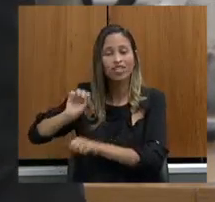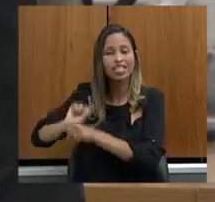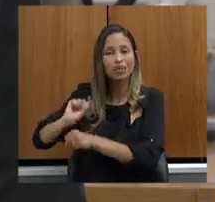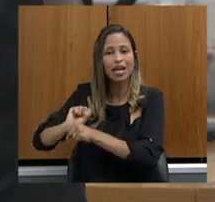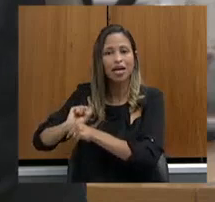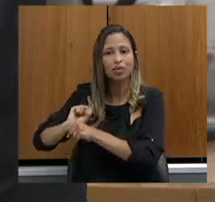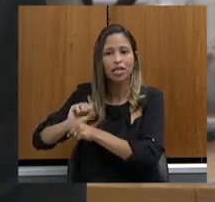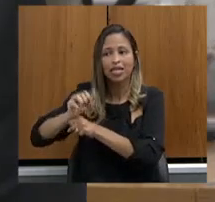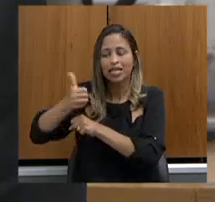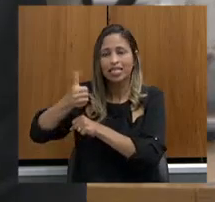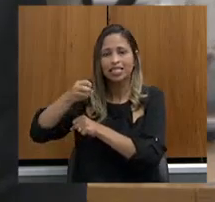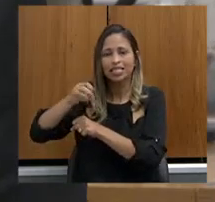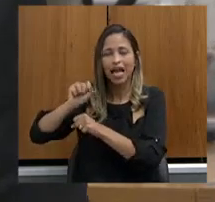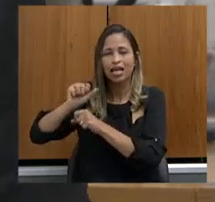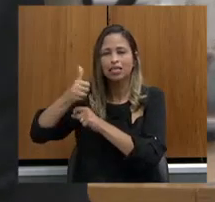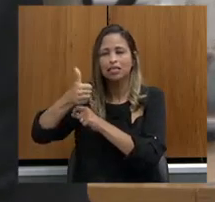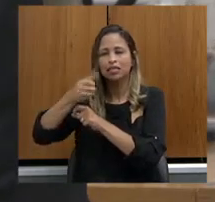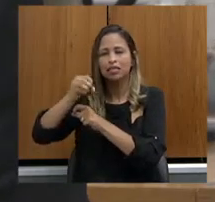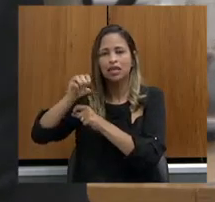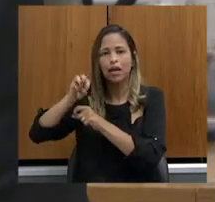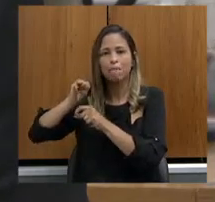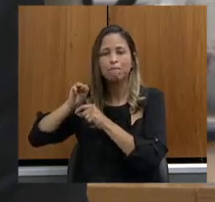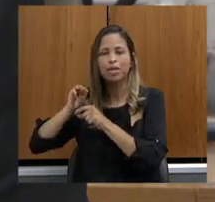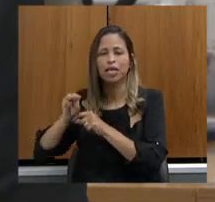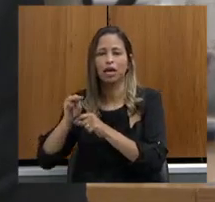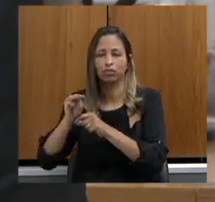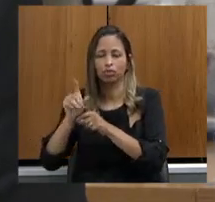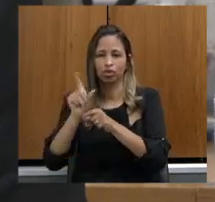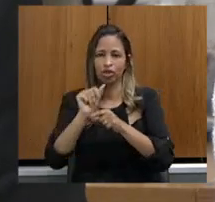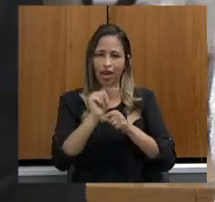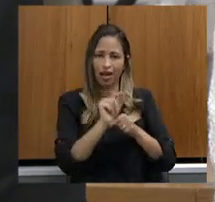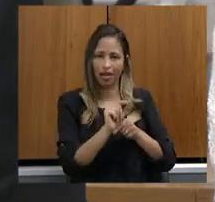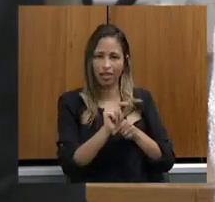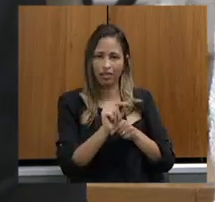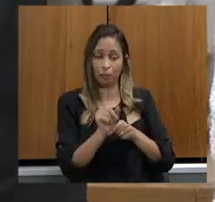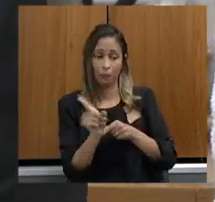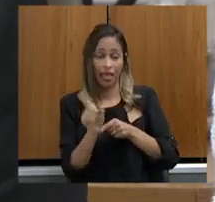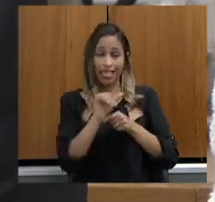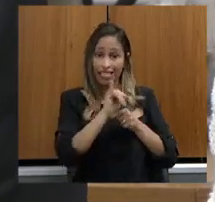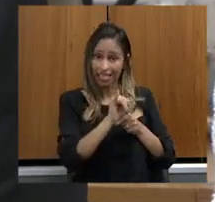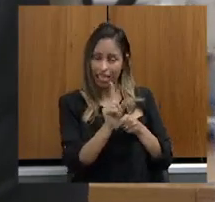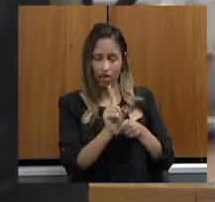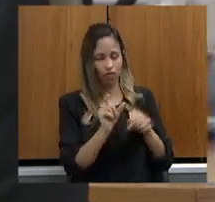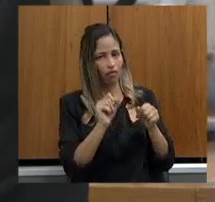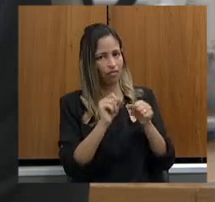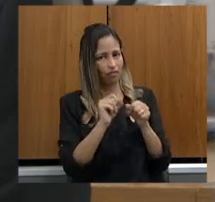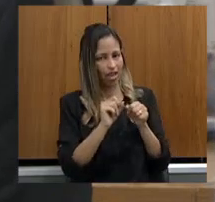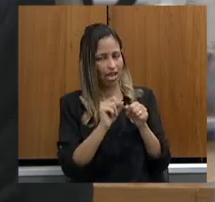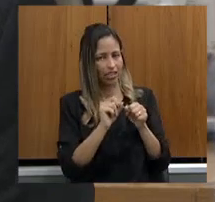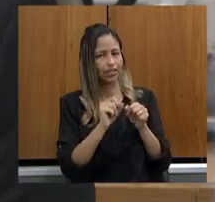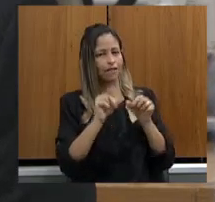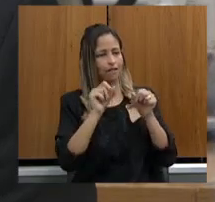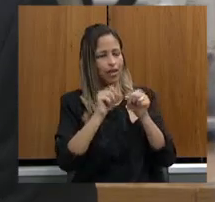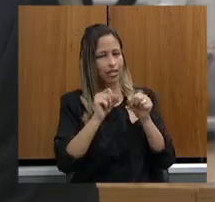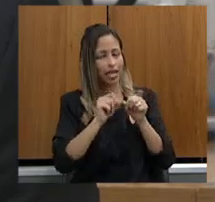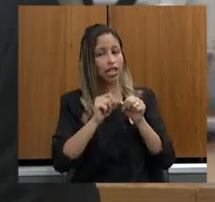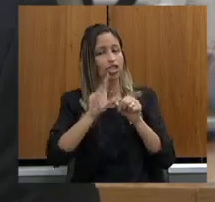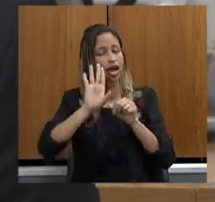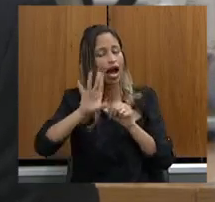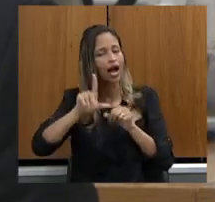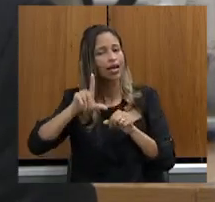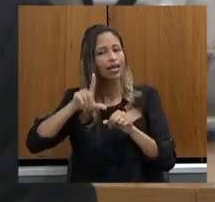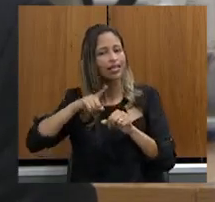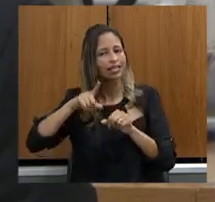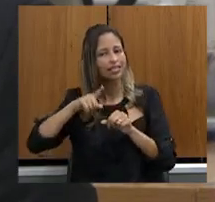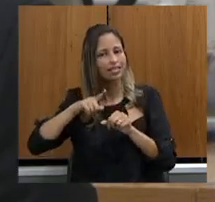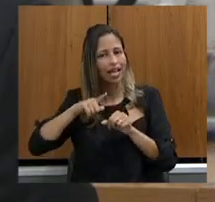100 bilhões de reais então a volta de pagamento dessa dívida se ela não for feita da forma como está prevista